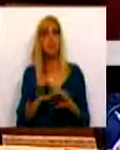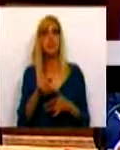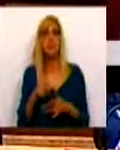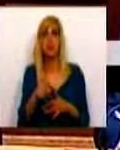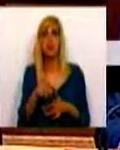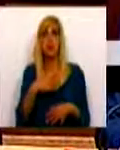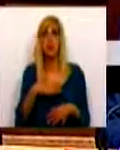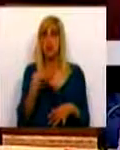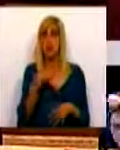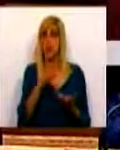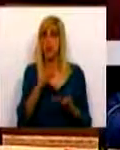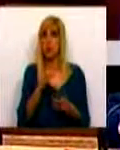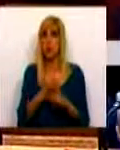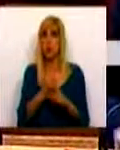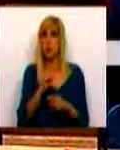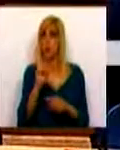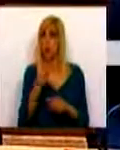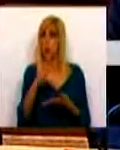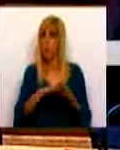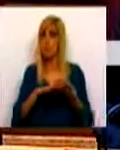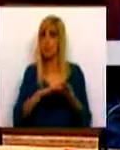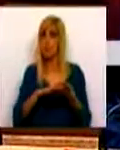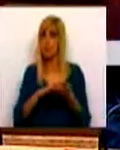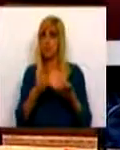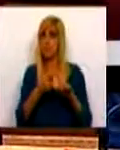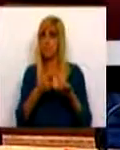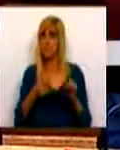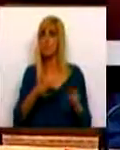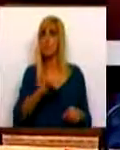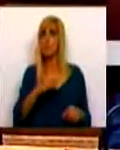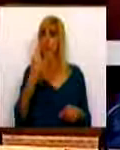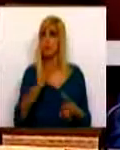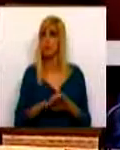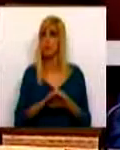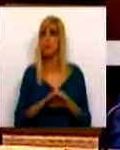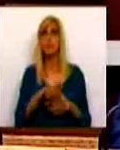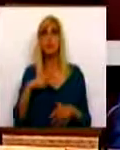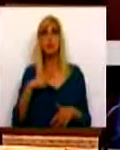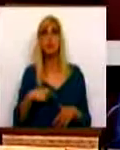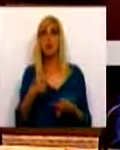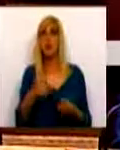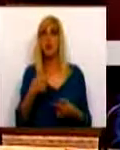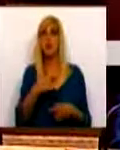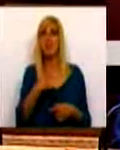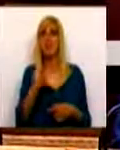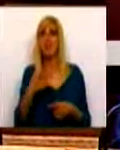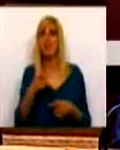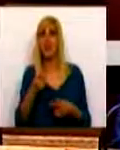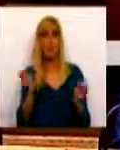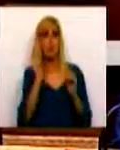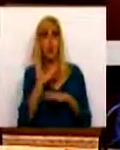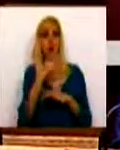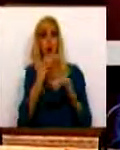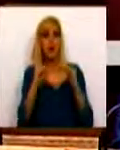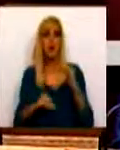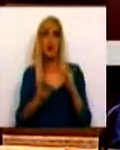sobre isso duas coisas básicas. A primeira, Portugal não tem taxas de litigância